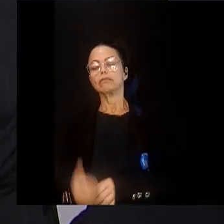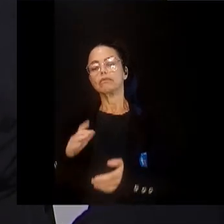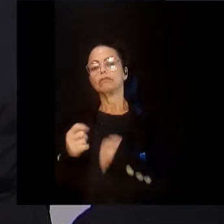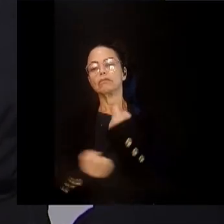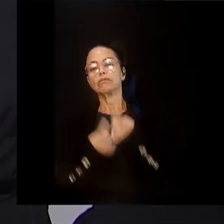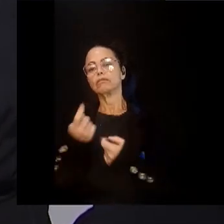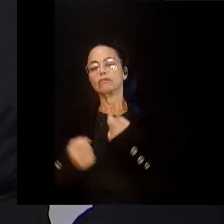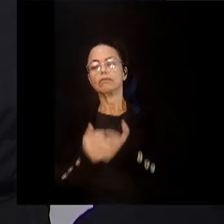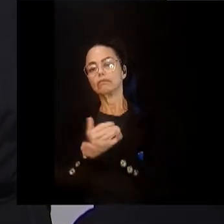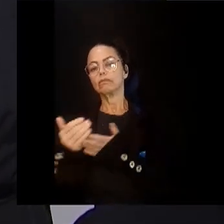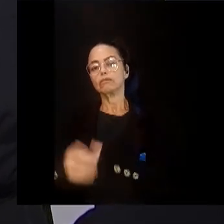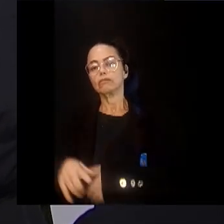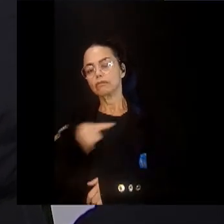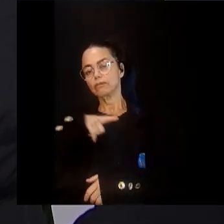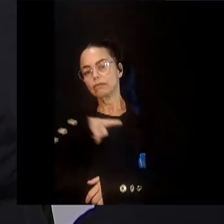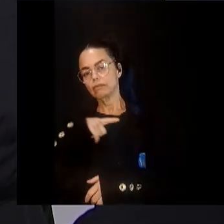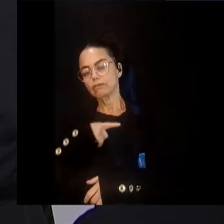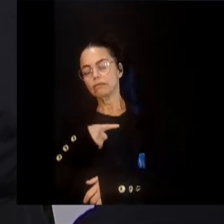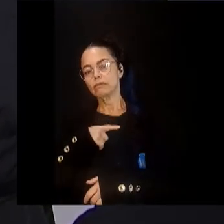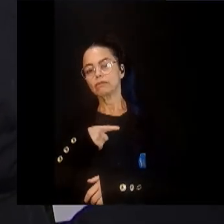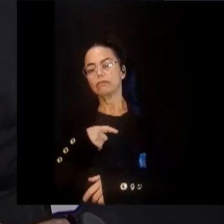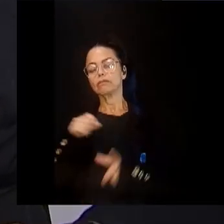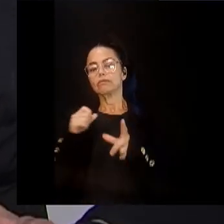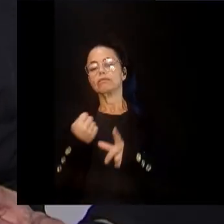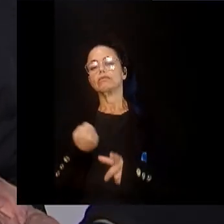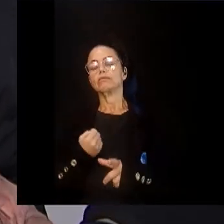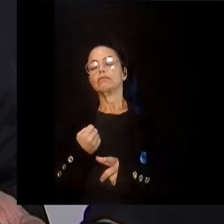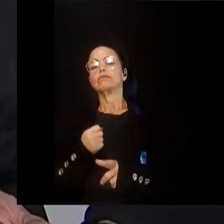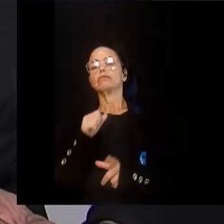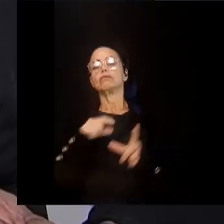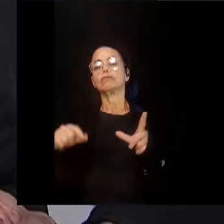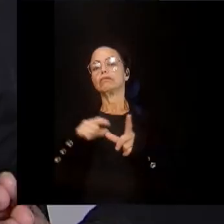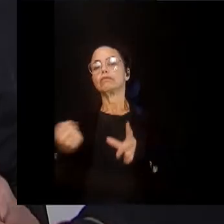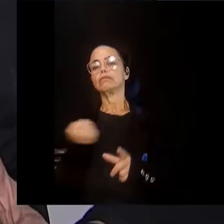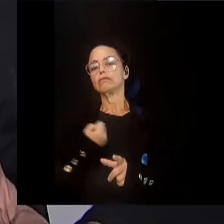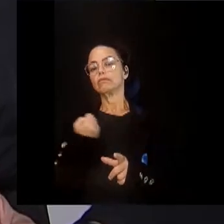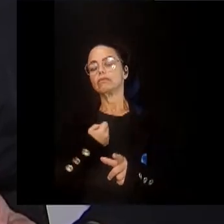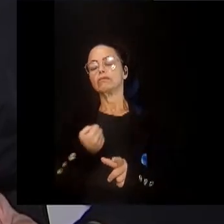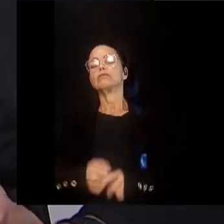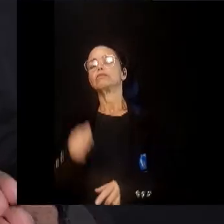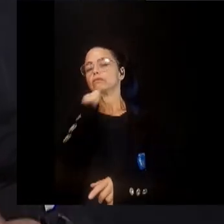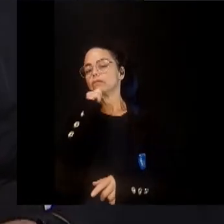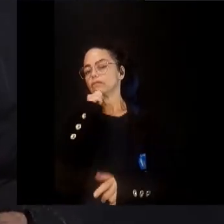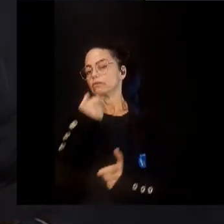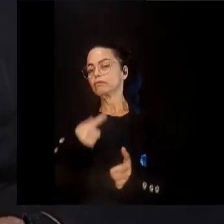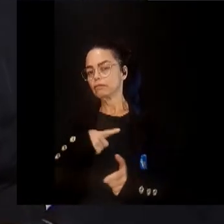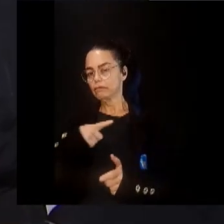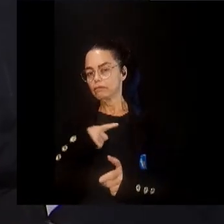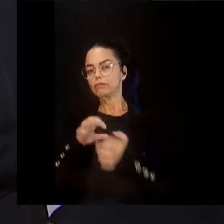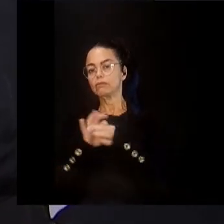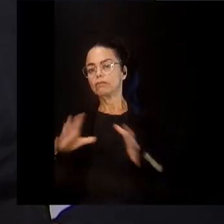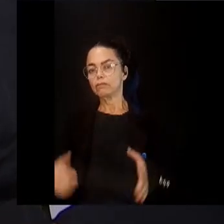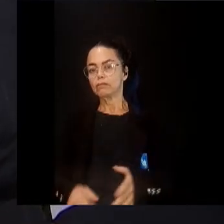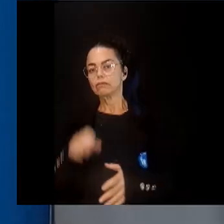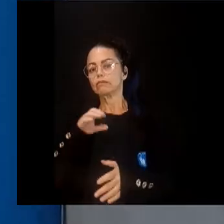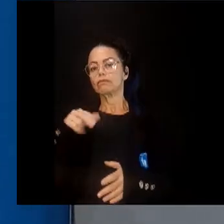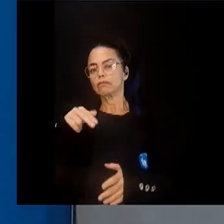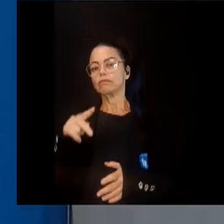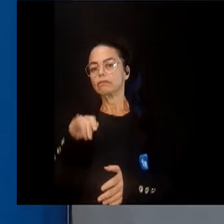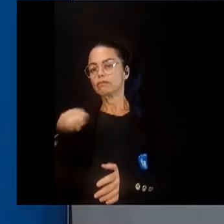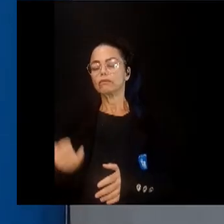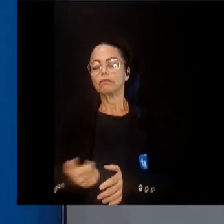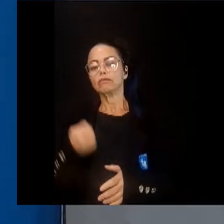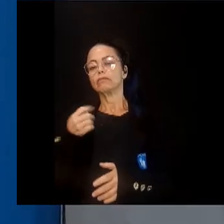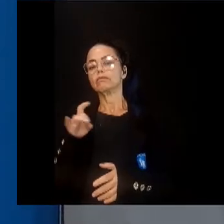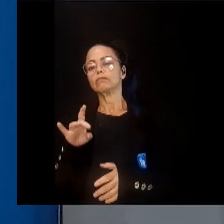ter alfanumérico, não são todos. Por quê? Porque ainda existe um número disponível de CNPJ somente com numeração. O